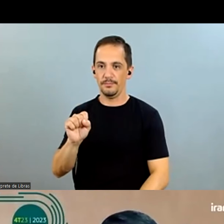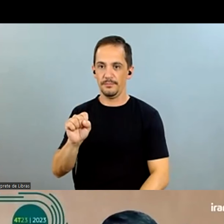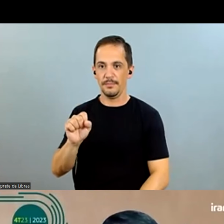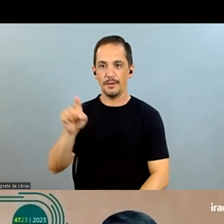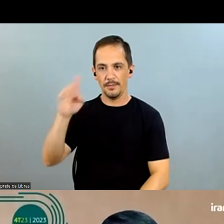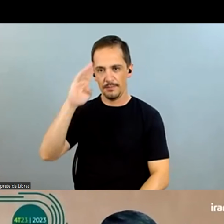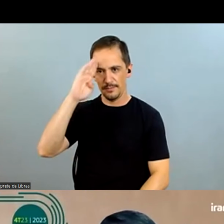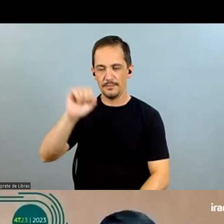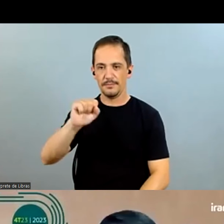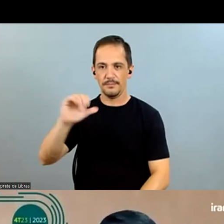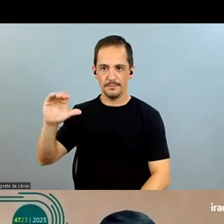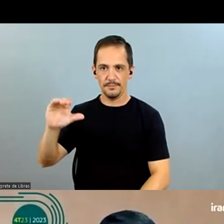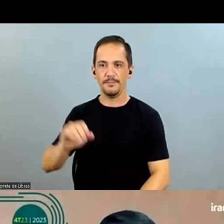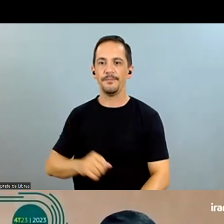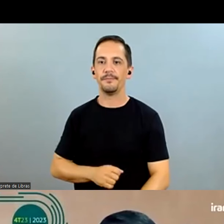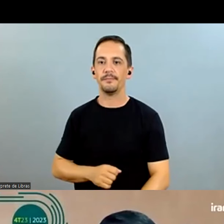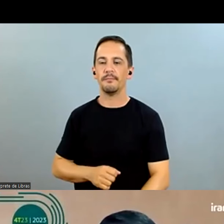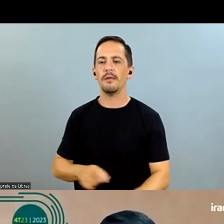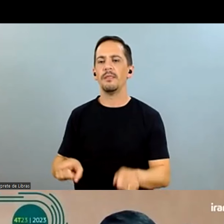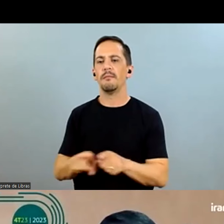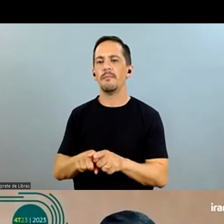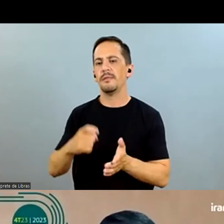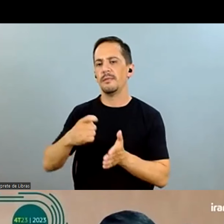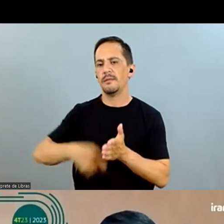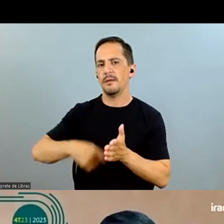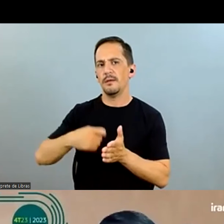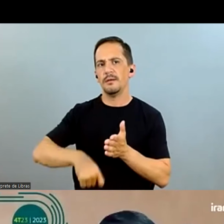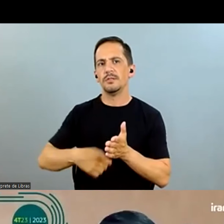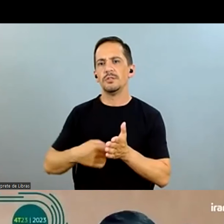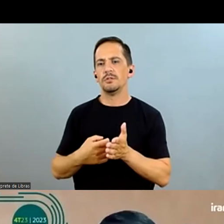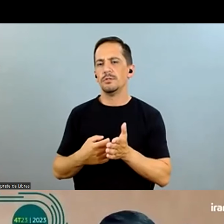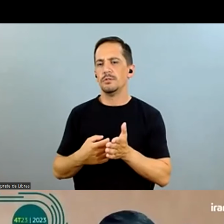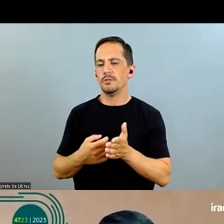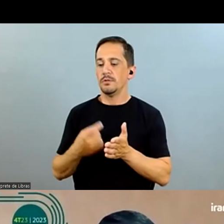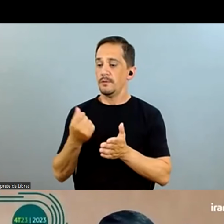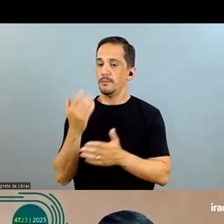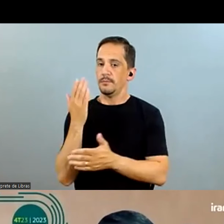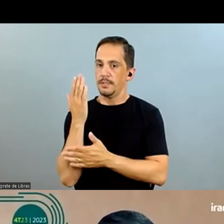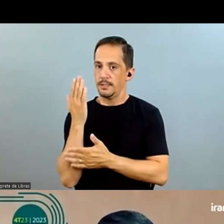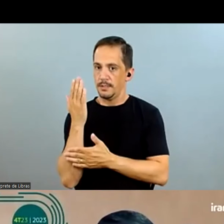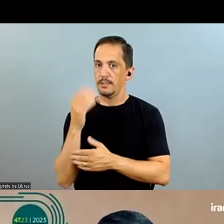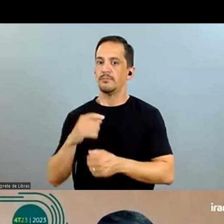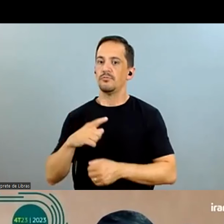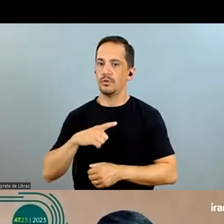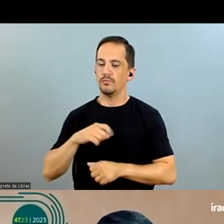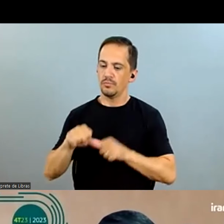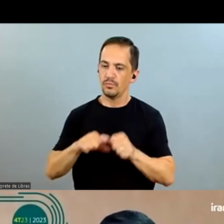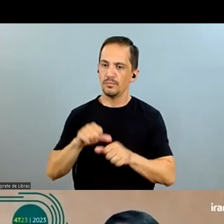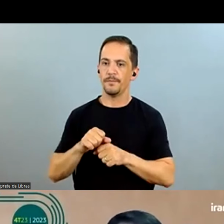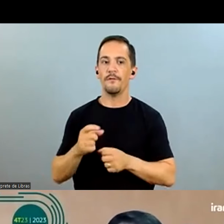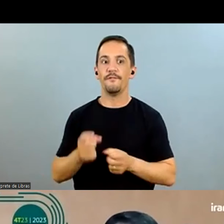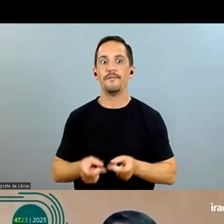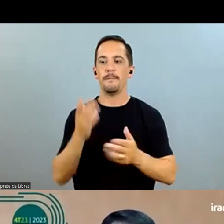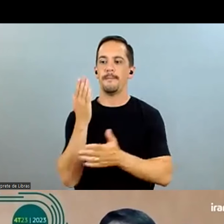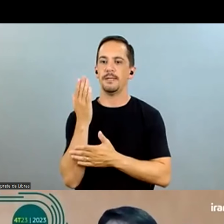eh também também teve aumento de taxa de da do do preso da madeira no mercado Apesar de nós não vender madeira o cálculo da